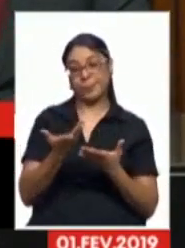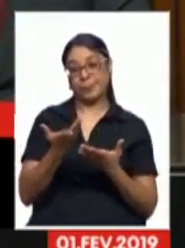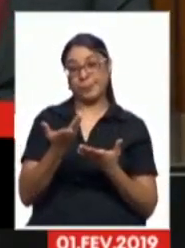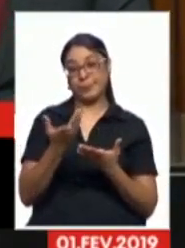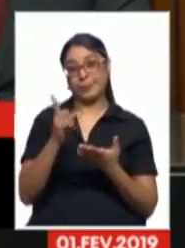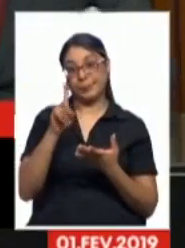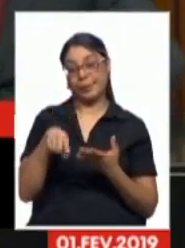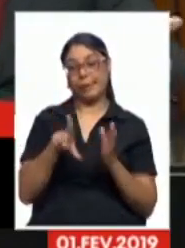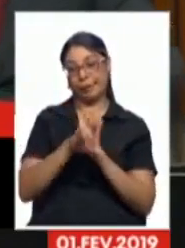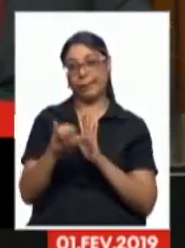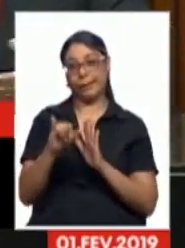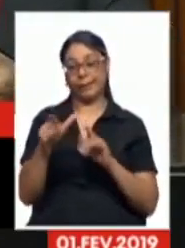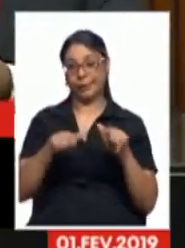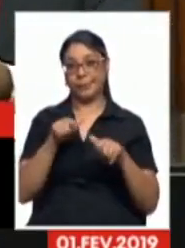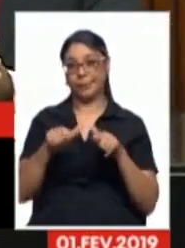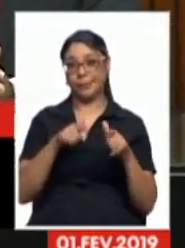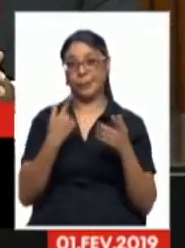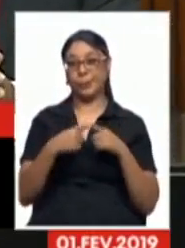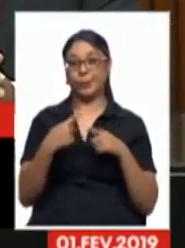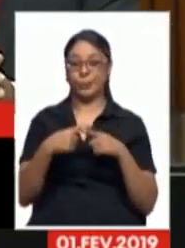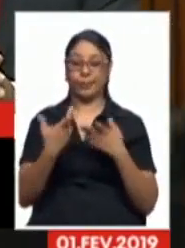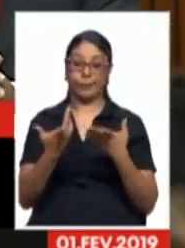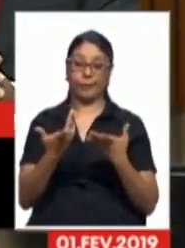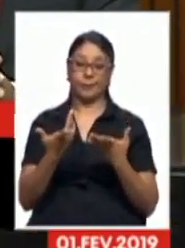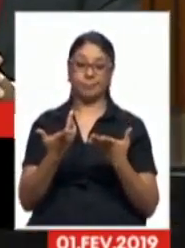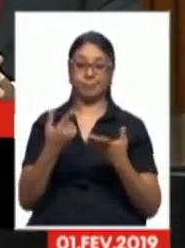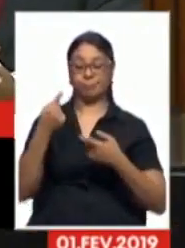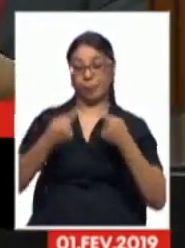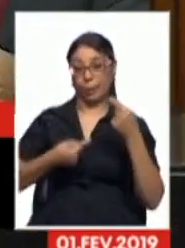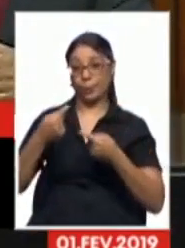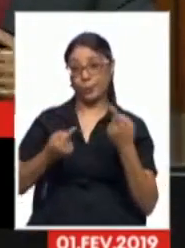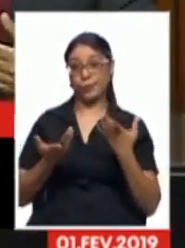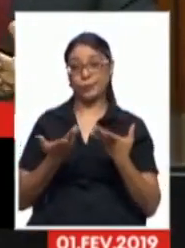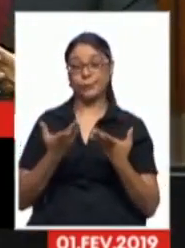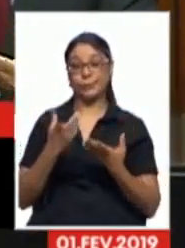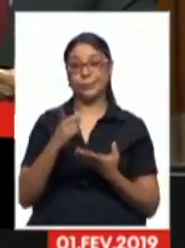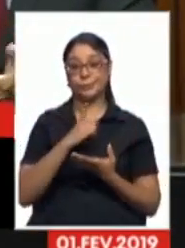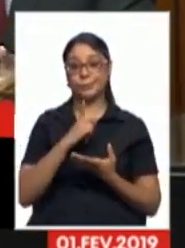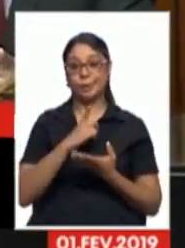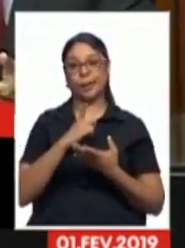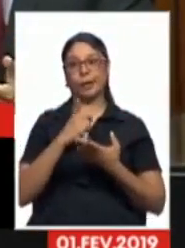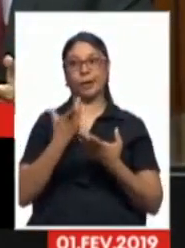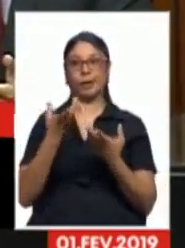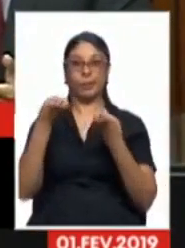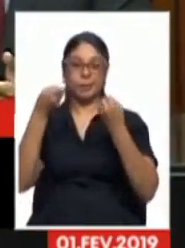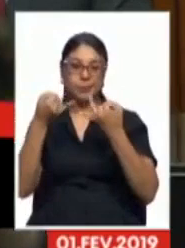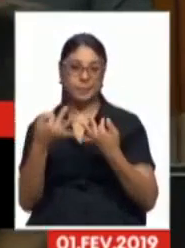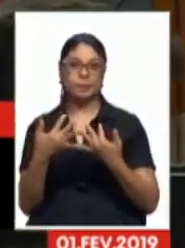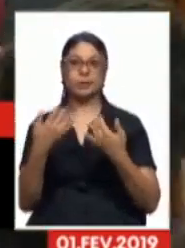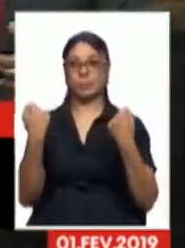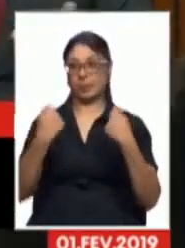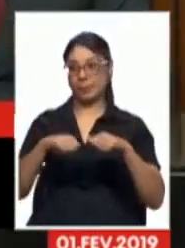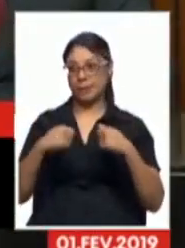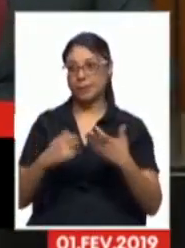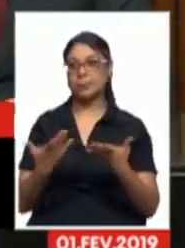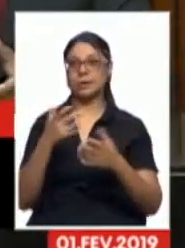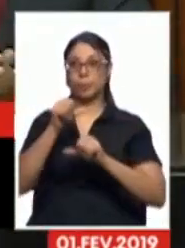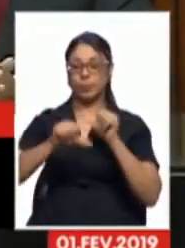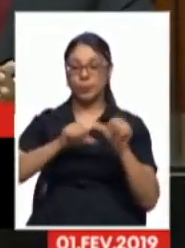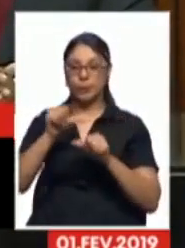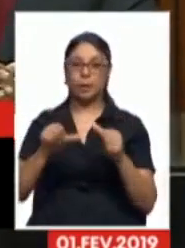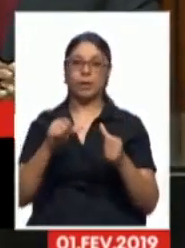que, pelo menos no meio político, é corrente a necessidade de que se faça esse enfrentamento. Né, a gente sabe